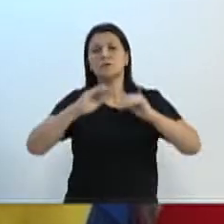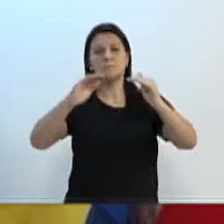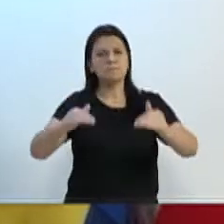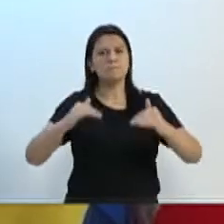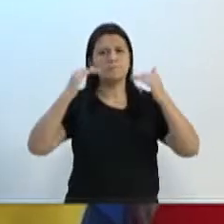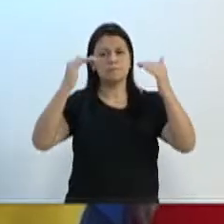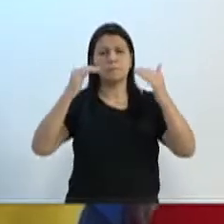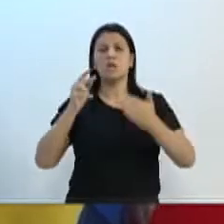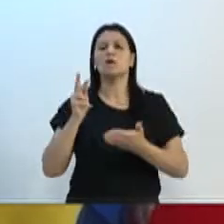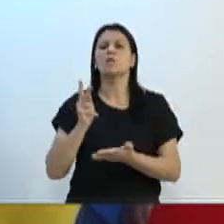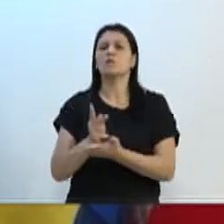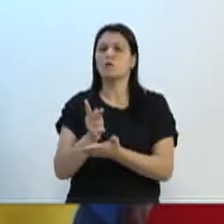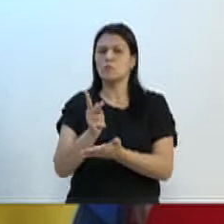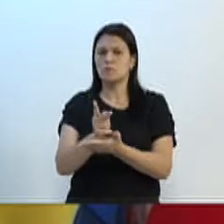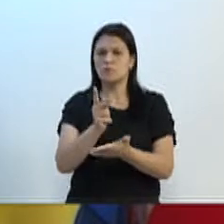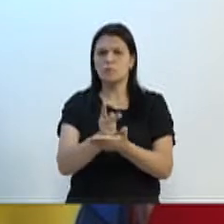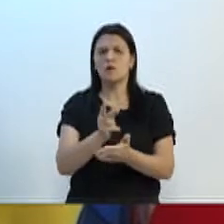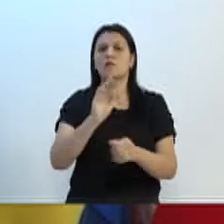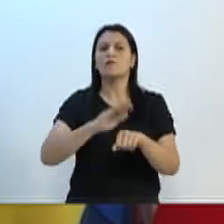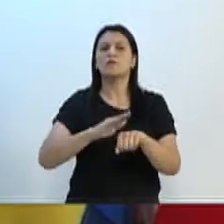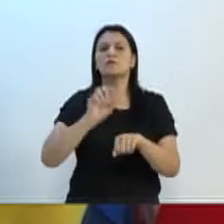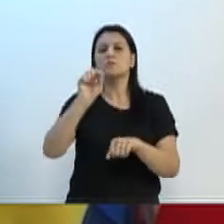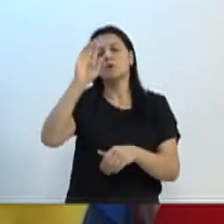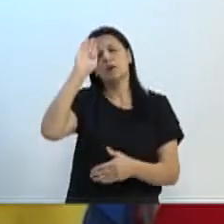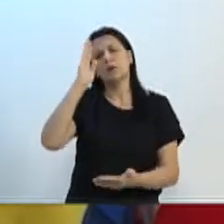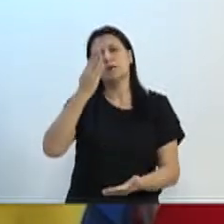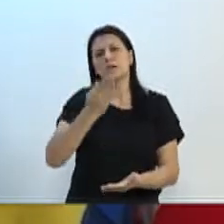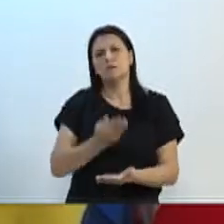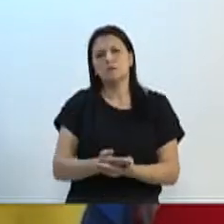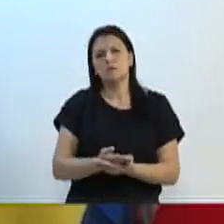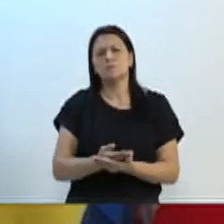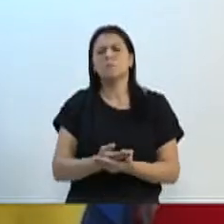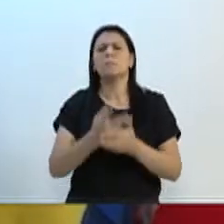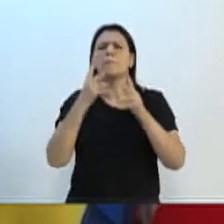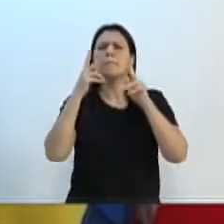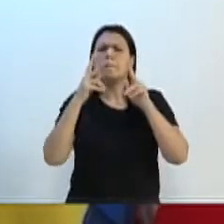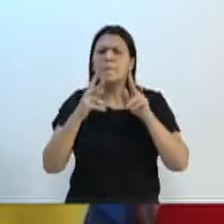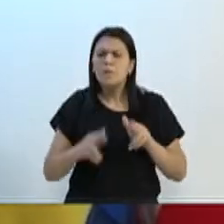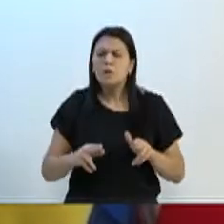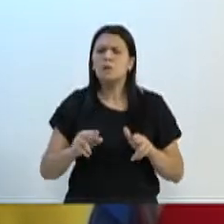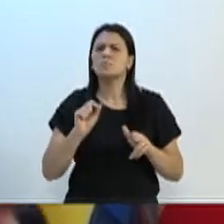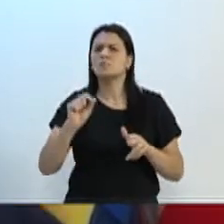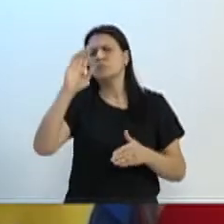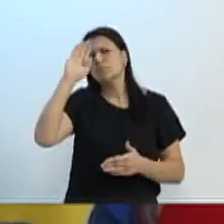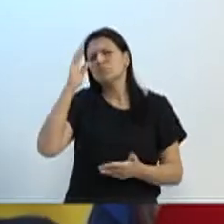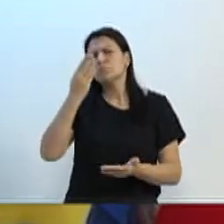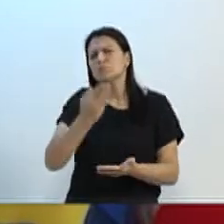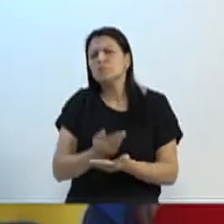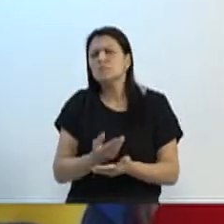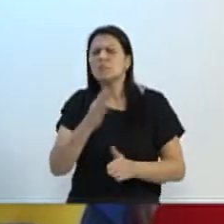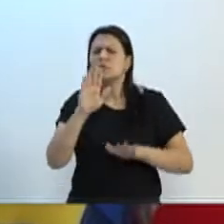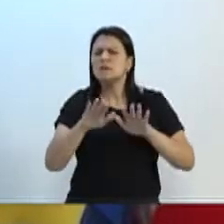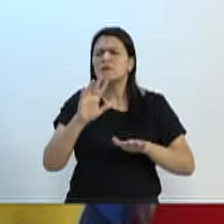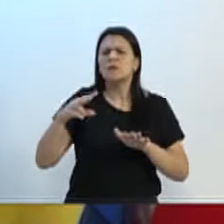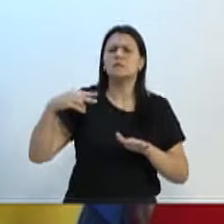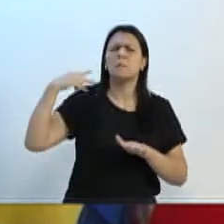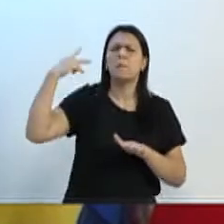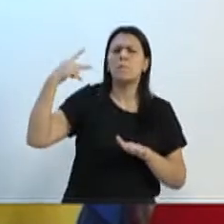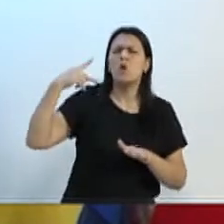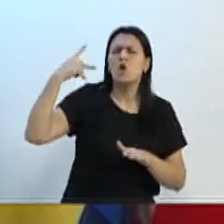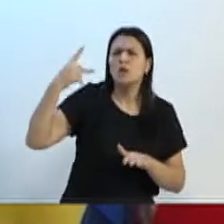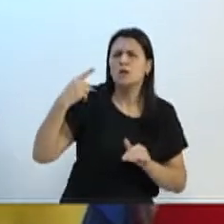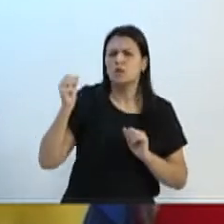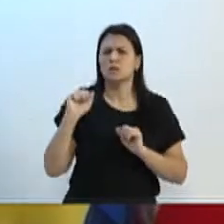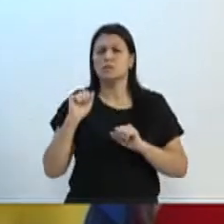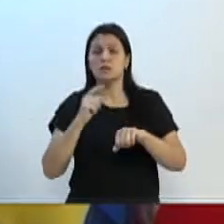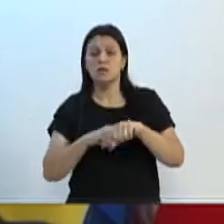eu vou continuar fazendo aquilo que eu acredito. Por mais que aquilo que a gente acredita possa, até numa lógica política, numa lógica eleitoral, no momento em que a